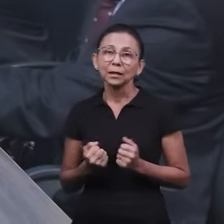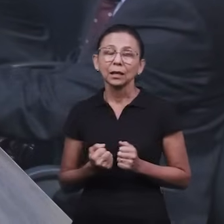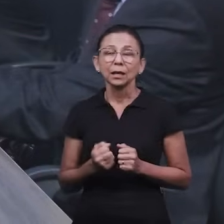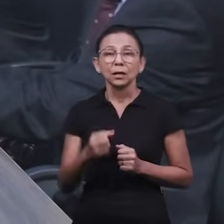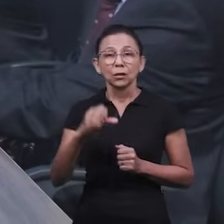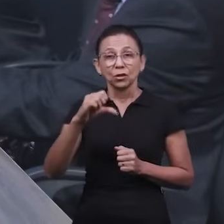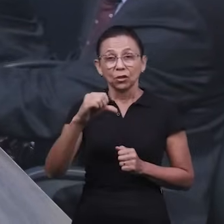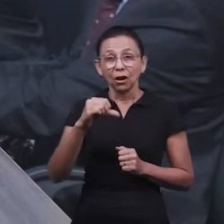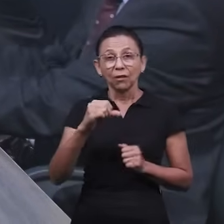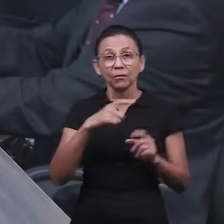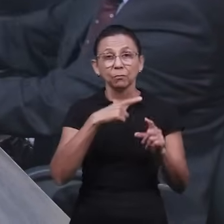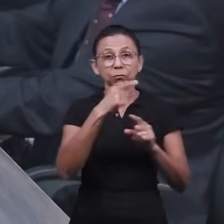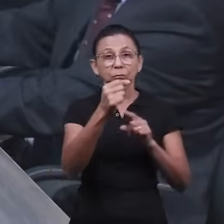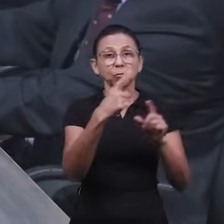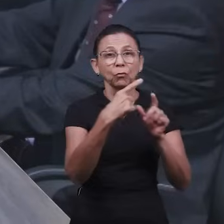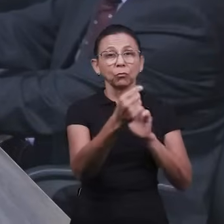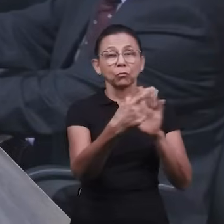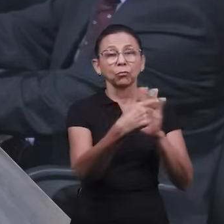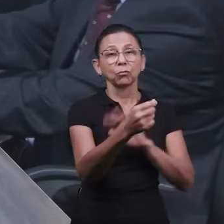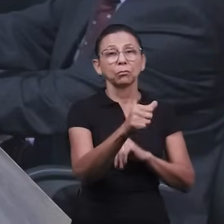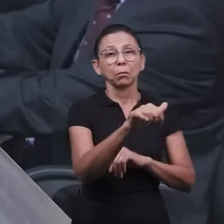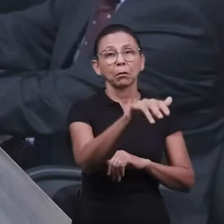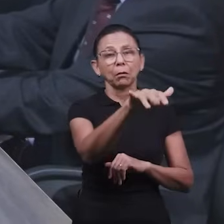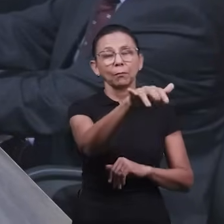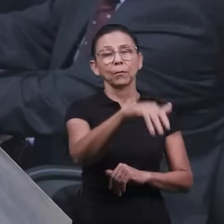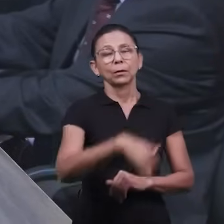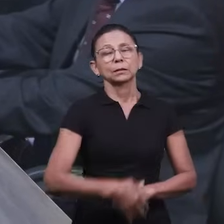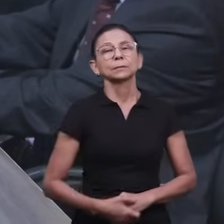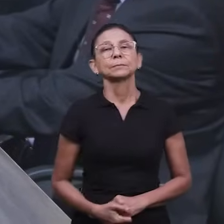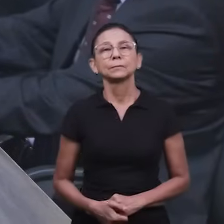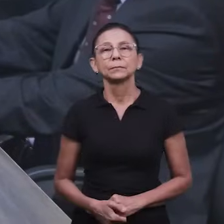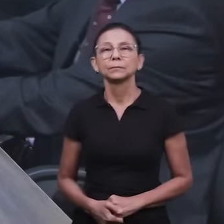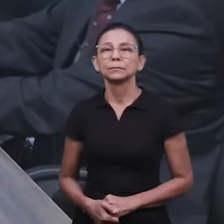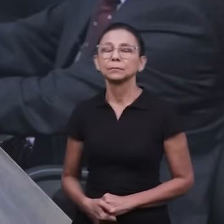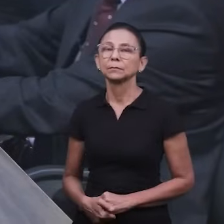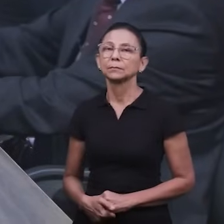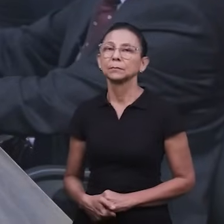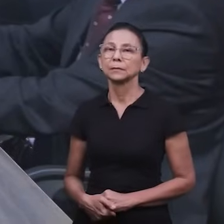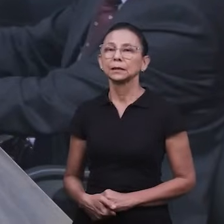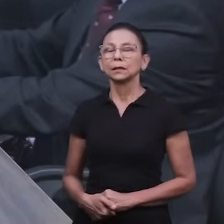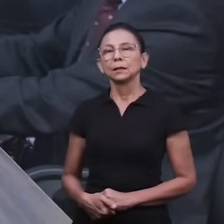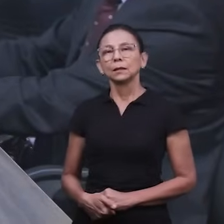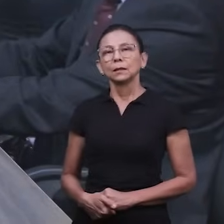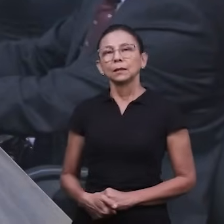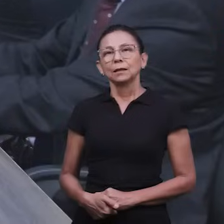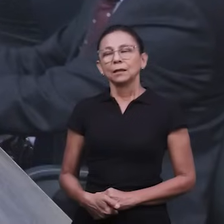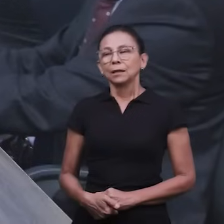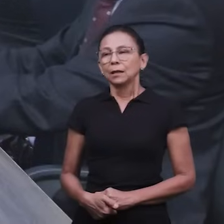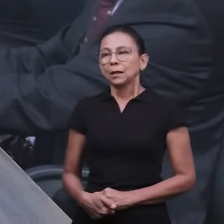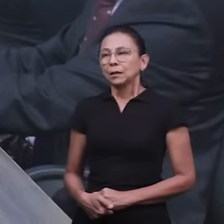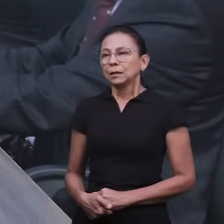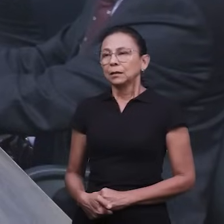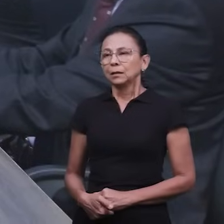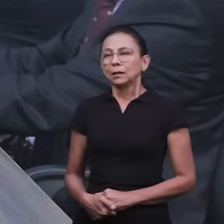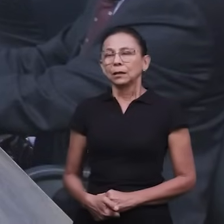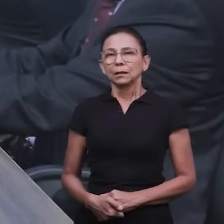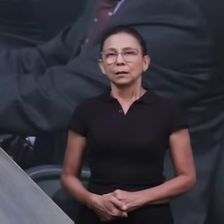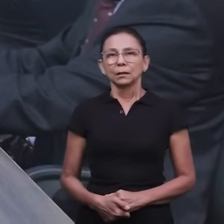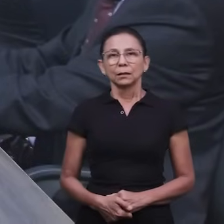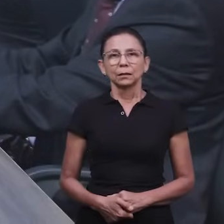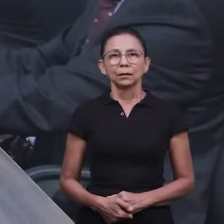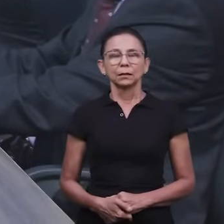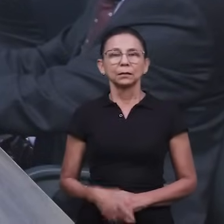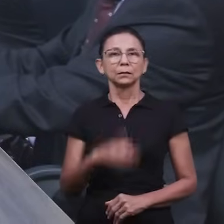também saber que o Senhor, ele vai abençoar tudo que a gente necessita. Então, fica à vontade. O detalhe importante que a